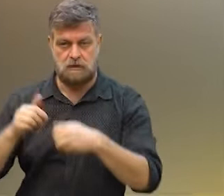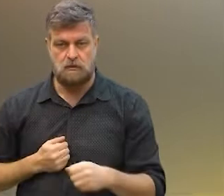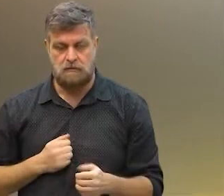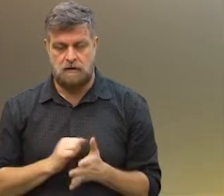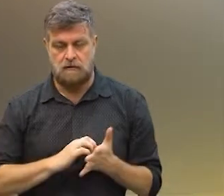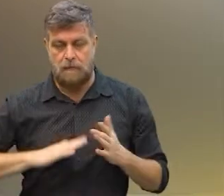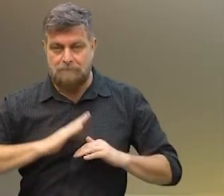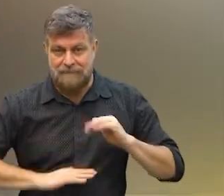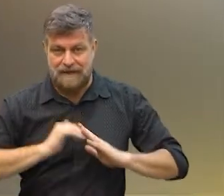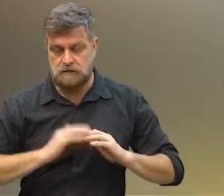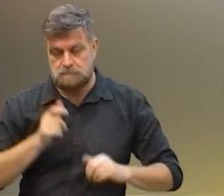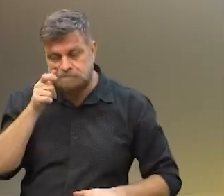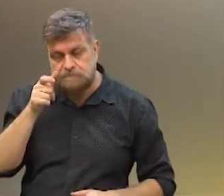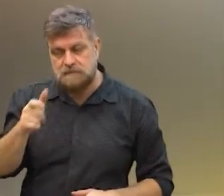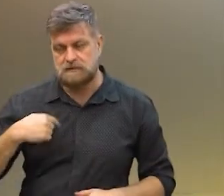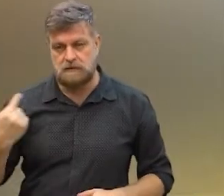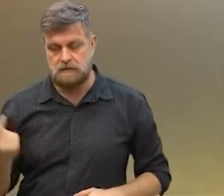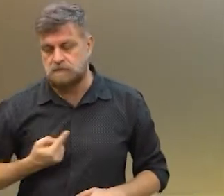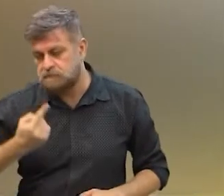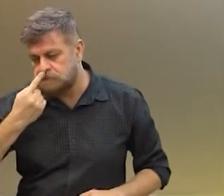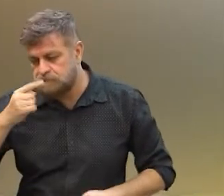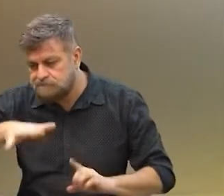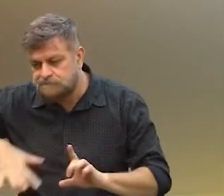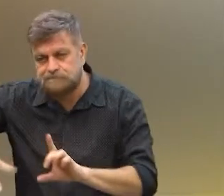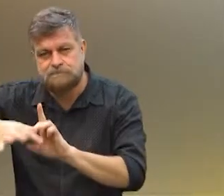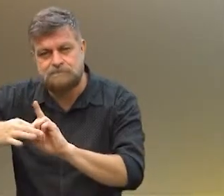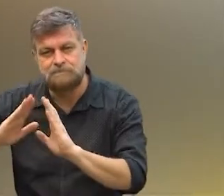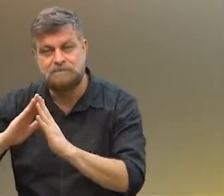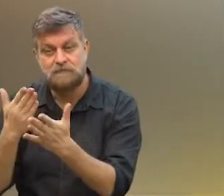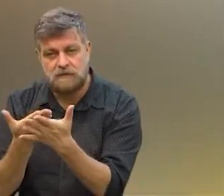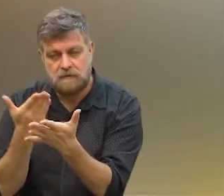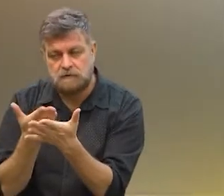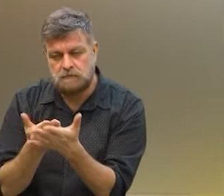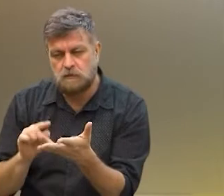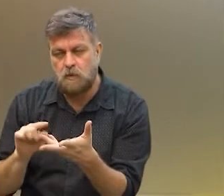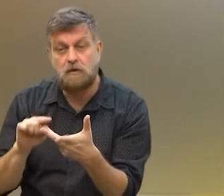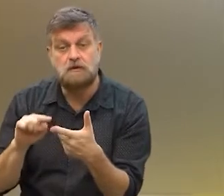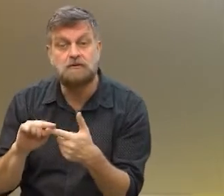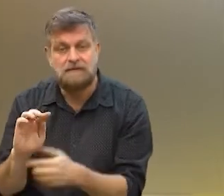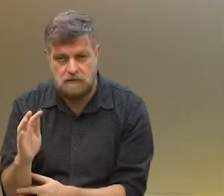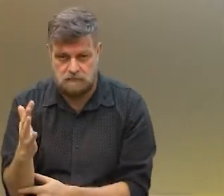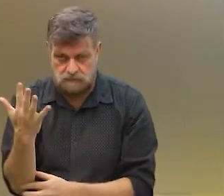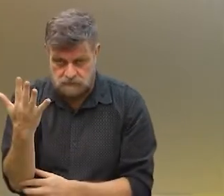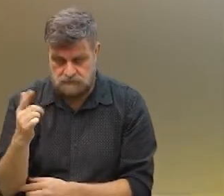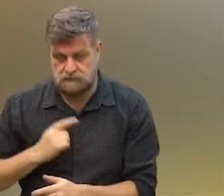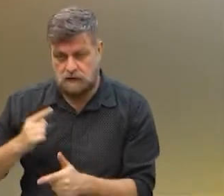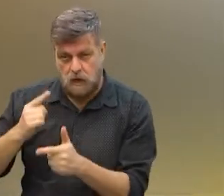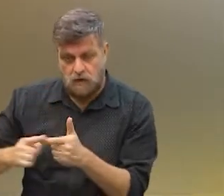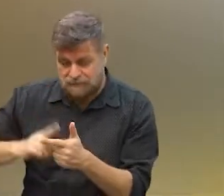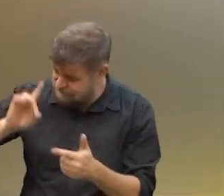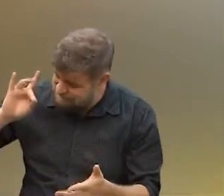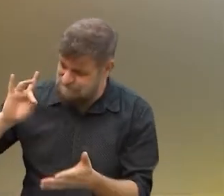muito interessante para que a gente chegue mais próximo do chão da escola, né? Da realidade, onde tudo acontece, onde os problemas